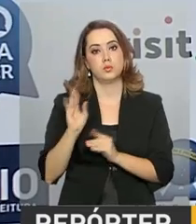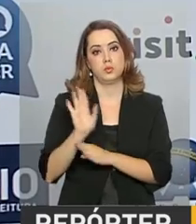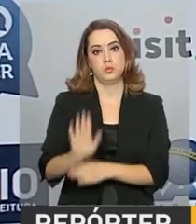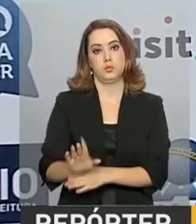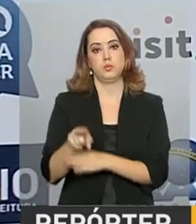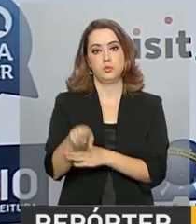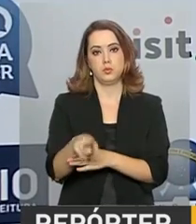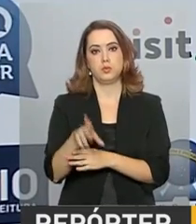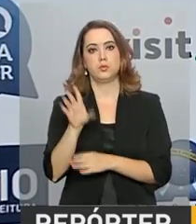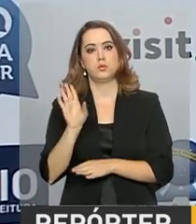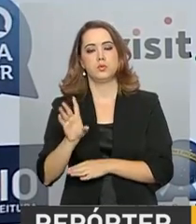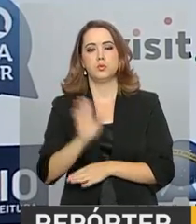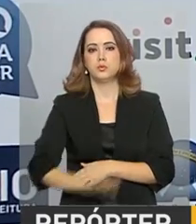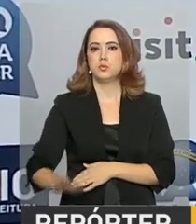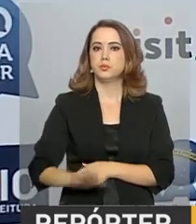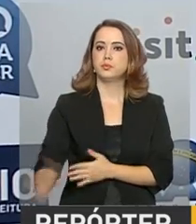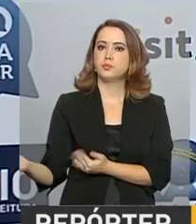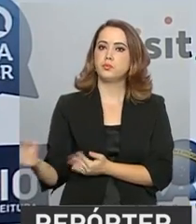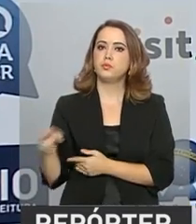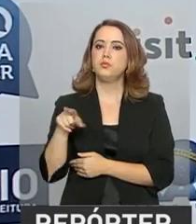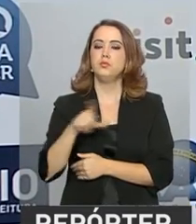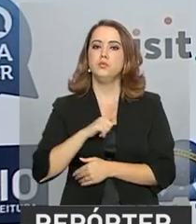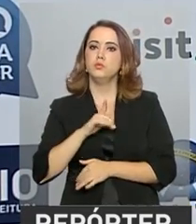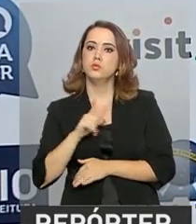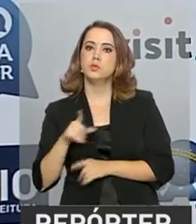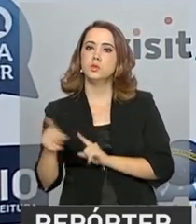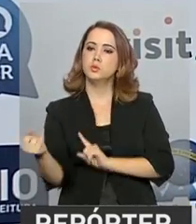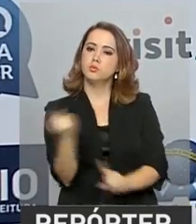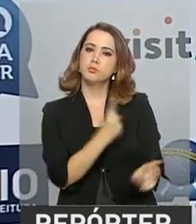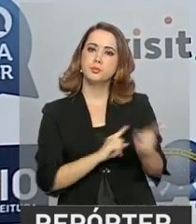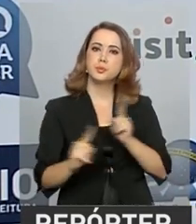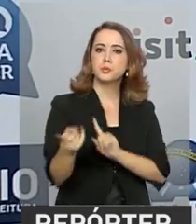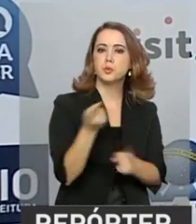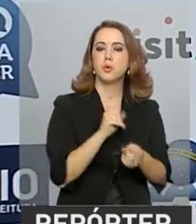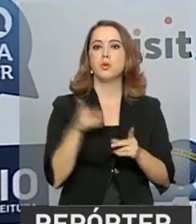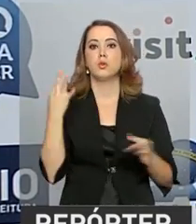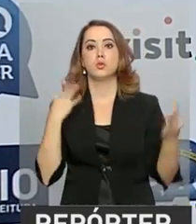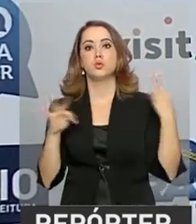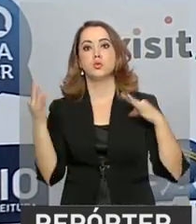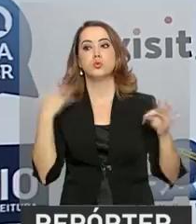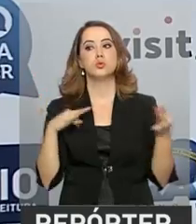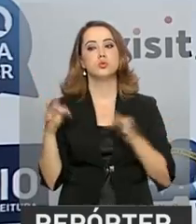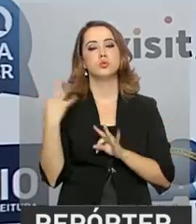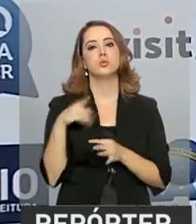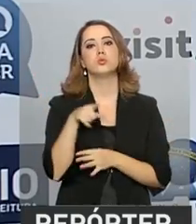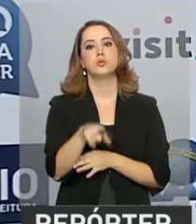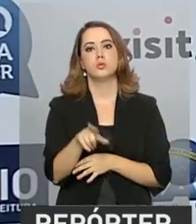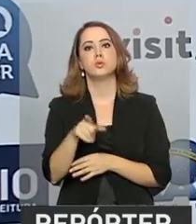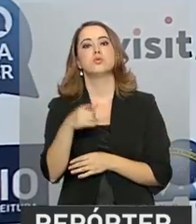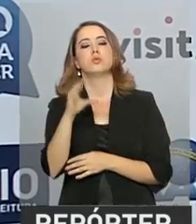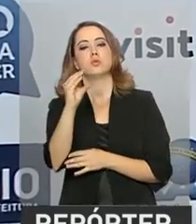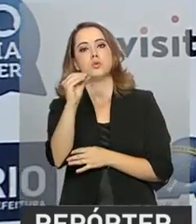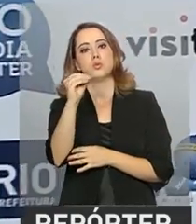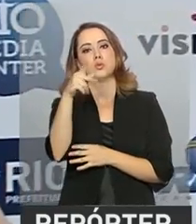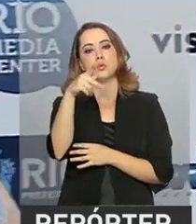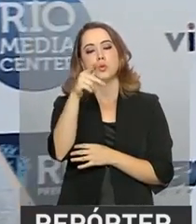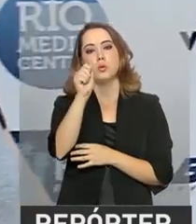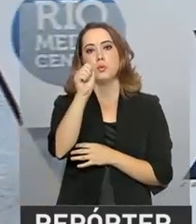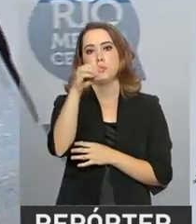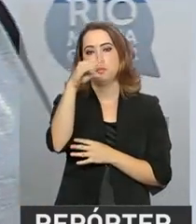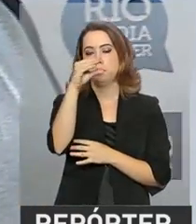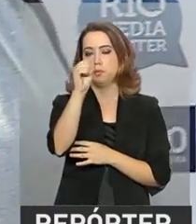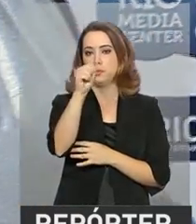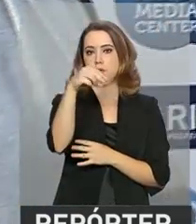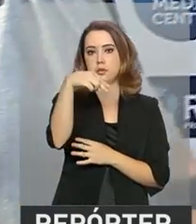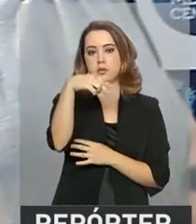Adolescentes está sendo realizada nos pontos onde há maior movimentação de turistas, como a Praia de Copacabana e o Pier Mauá. Quem vai dar mais informações para a